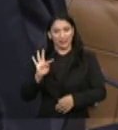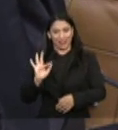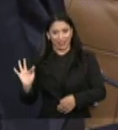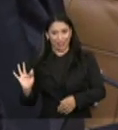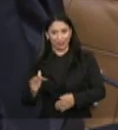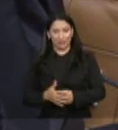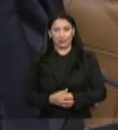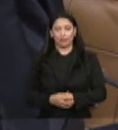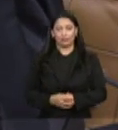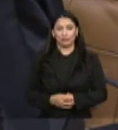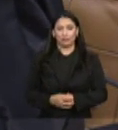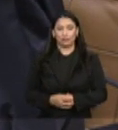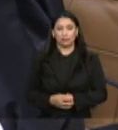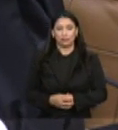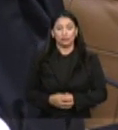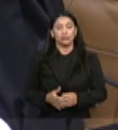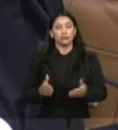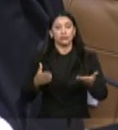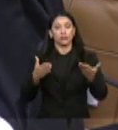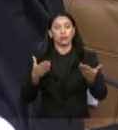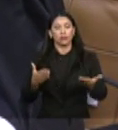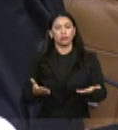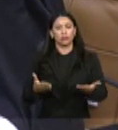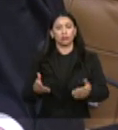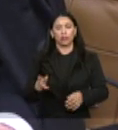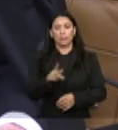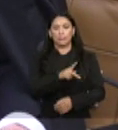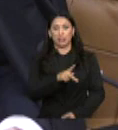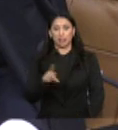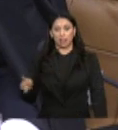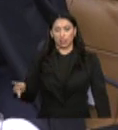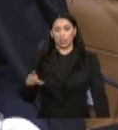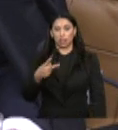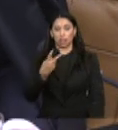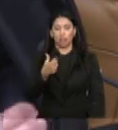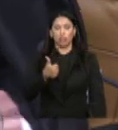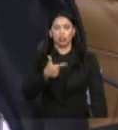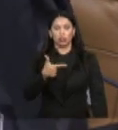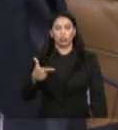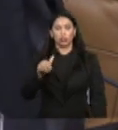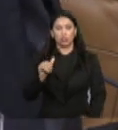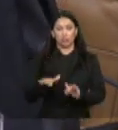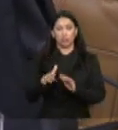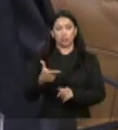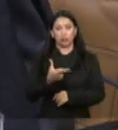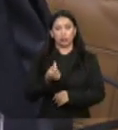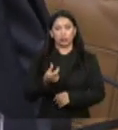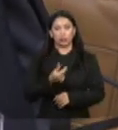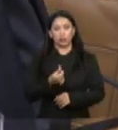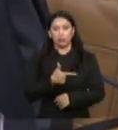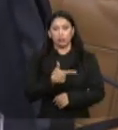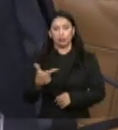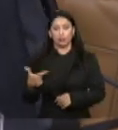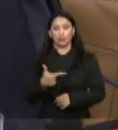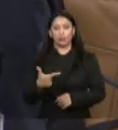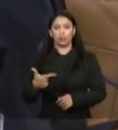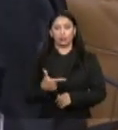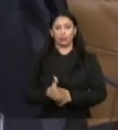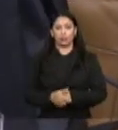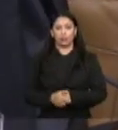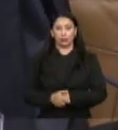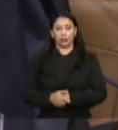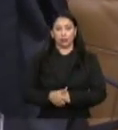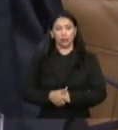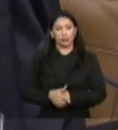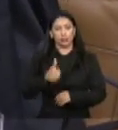ao tomar posse na cadeira de presidente em 12 de setembro de 2022 Ministra Rosa Verde